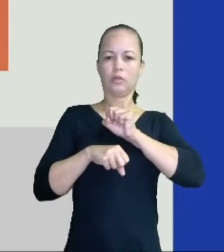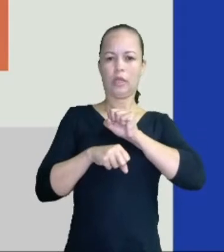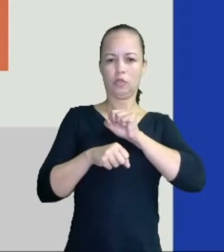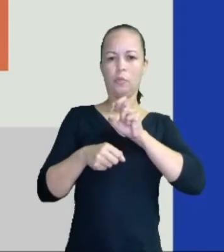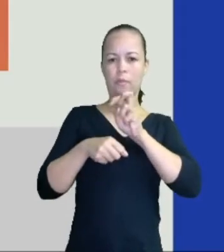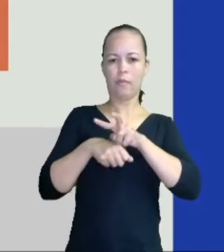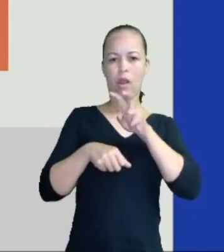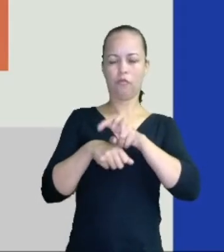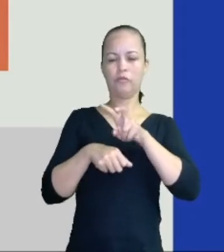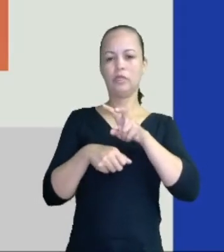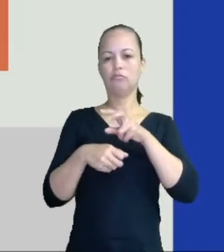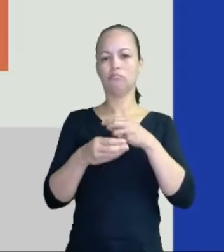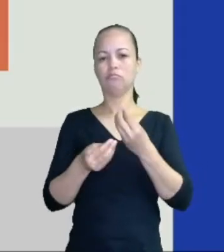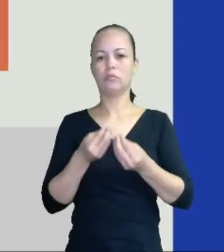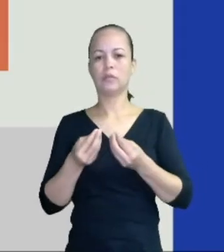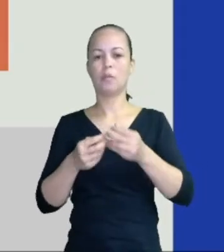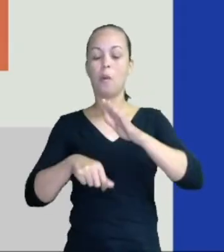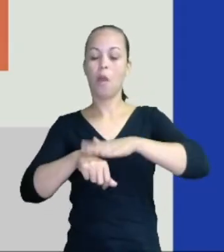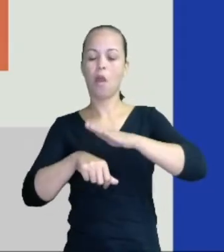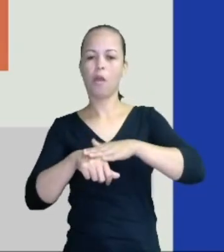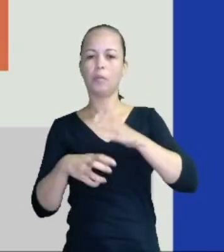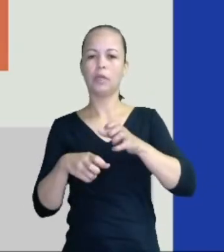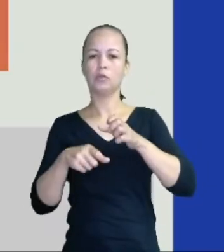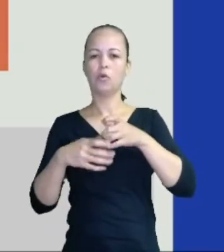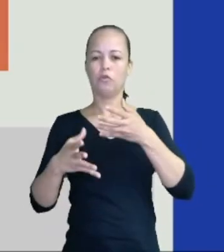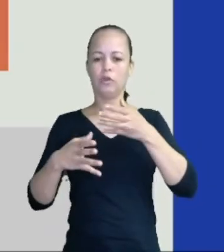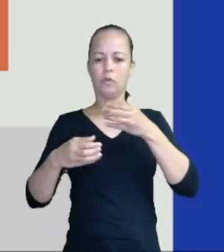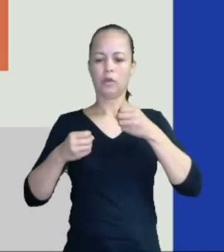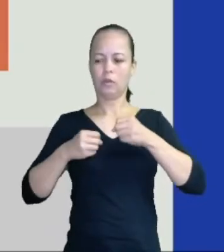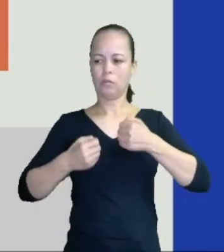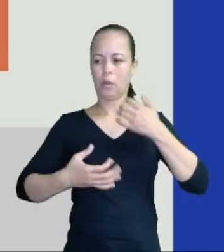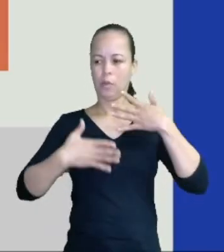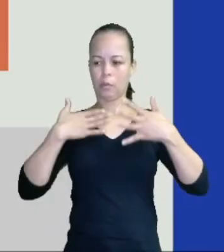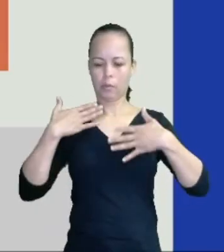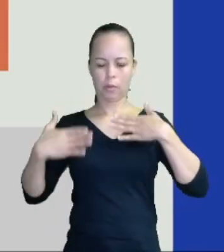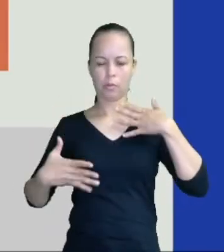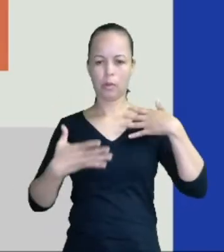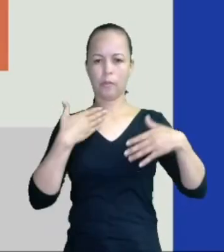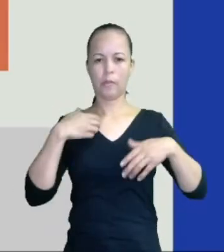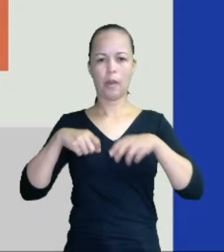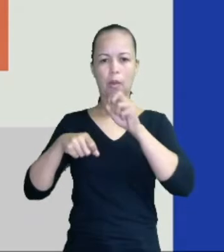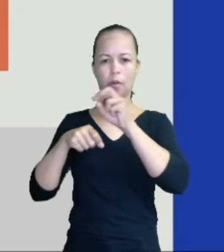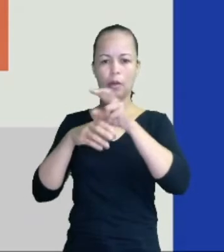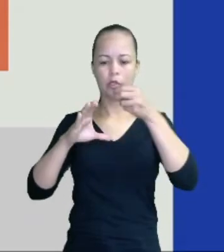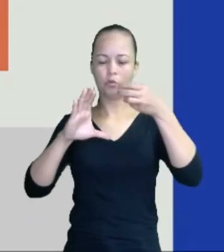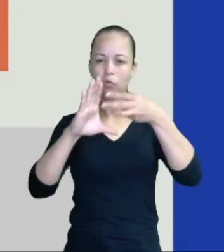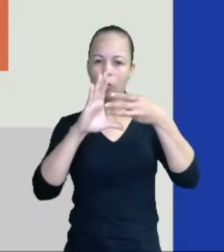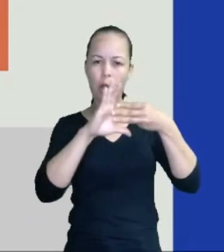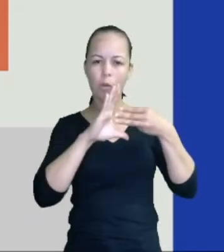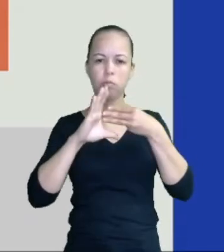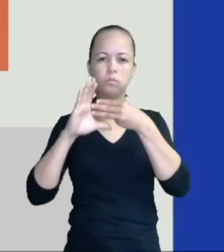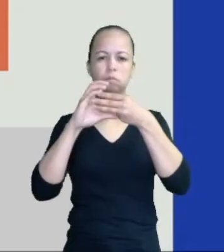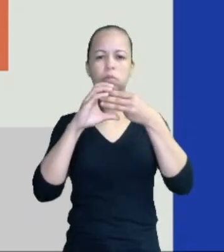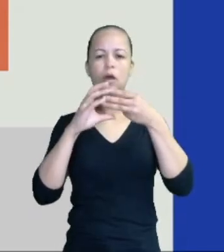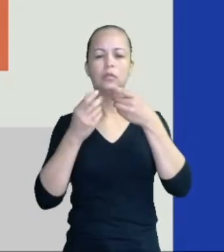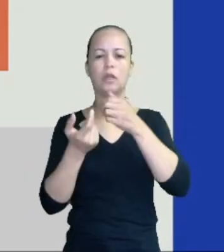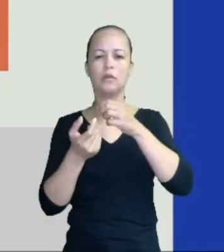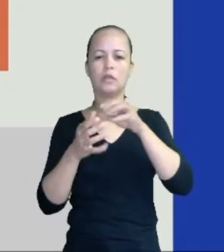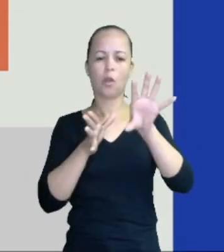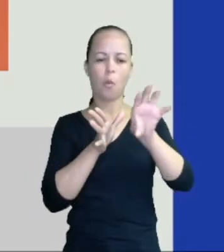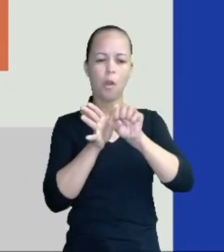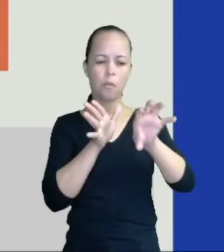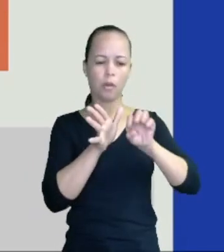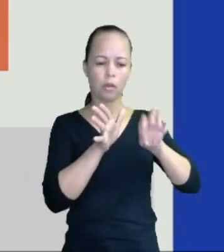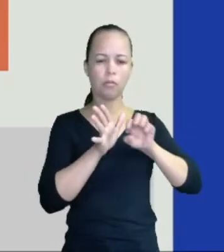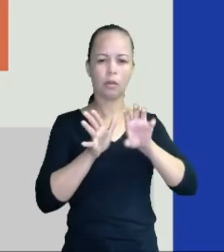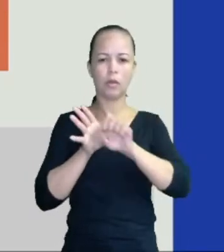vírus. A partir deste momento, o vírus poderá reproduzir o seu material genético nas células do hospedeiro e vai ser copiado